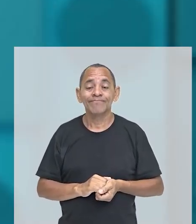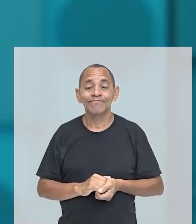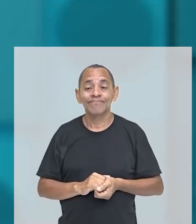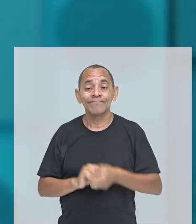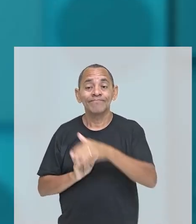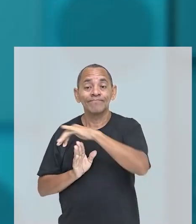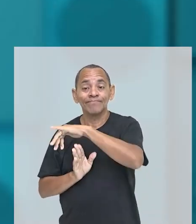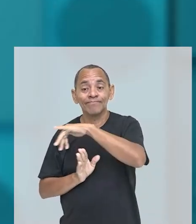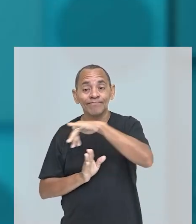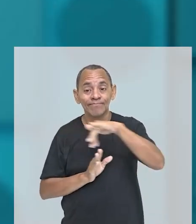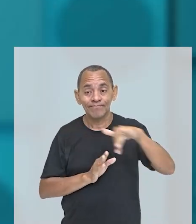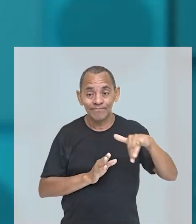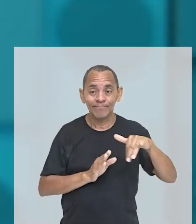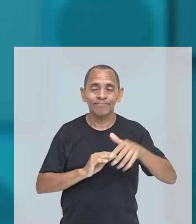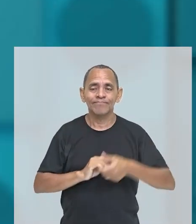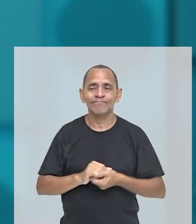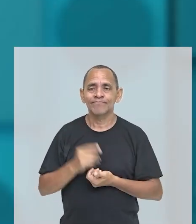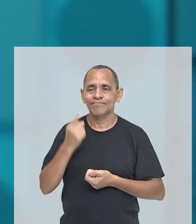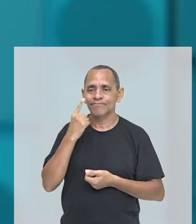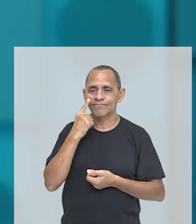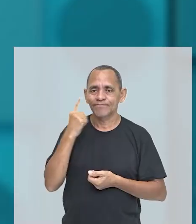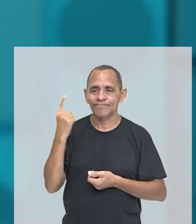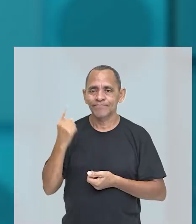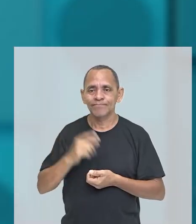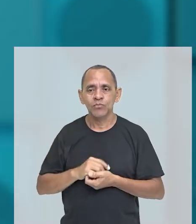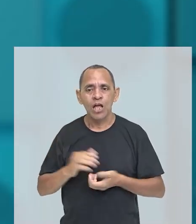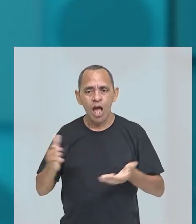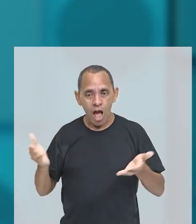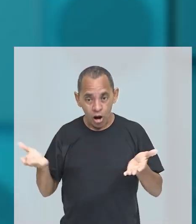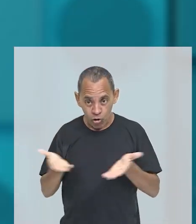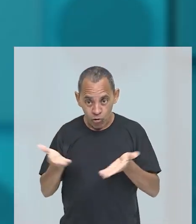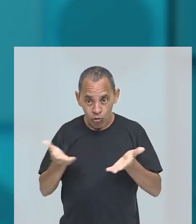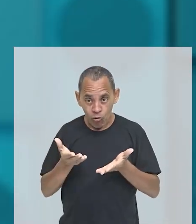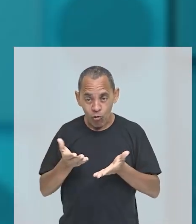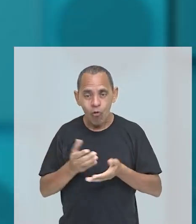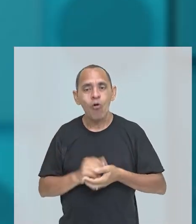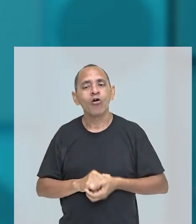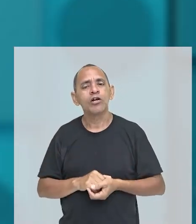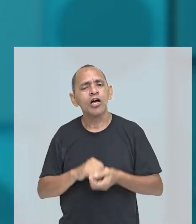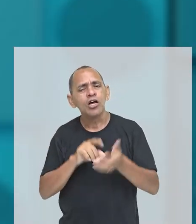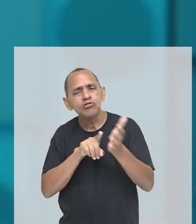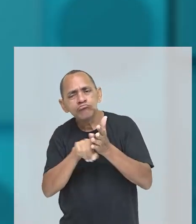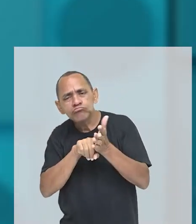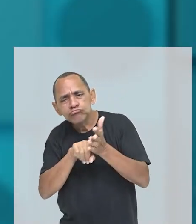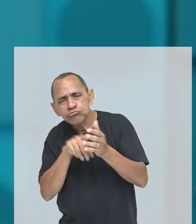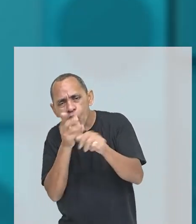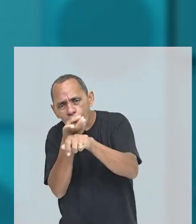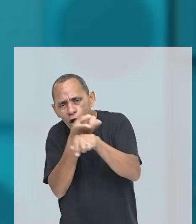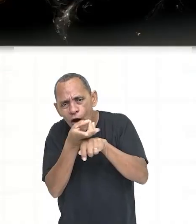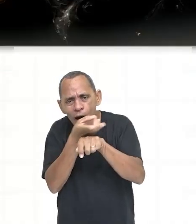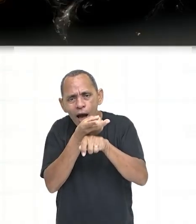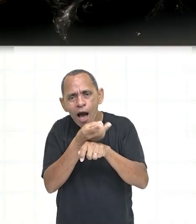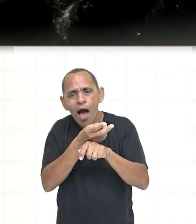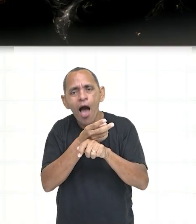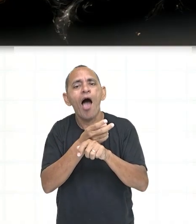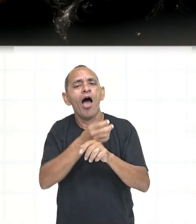ver exatamente o que nós vimos no vídeo, vamos ver agora em texto para a gente explorar utilizando as estratégias de leitura. Vamos